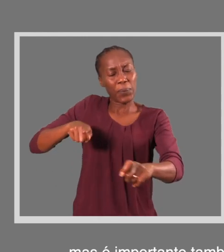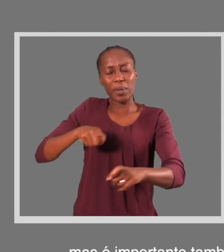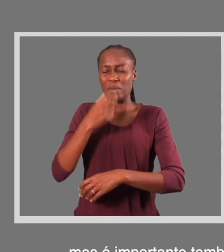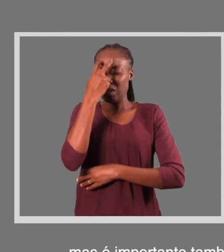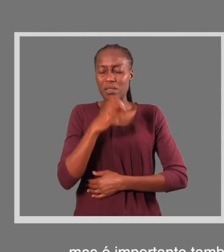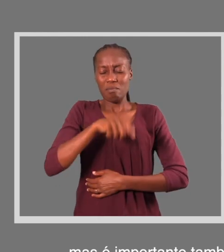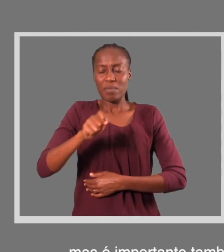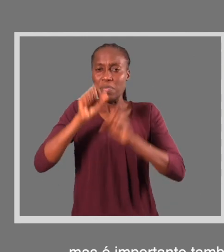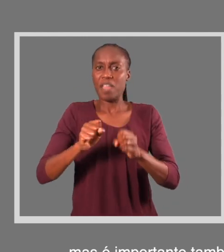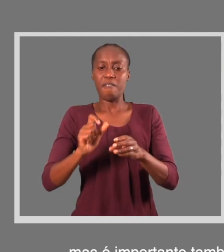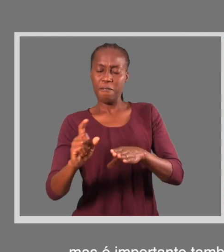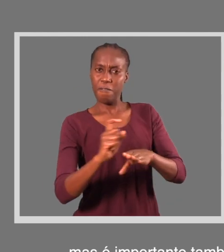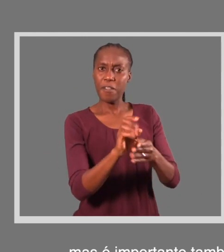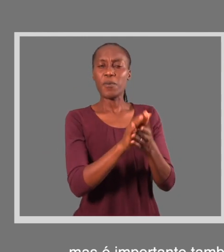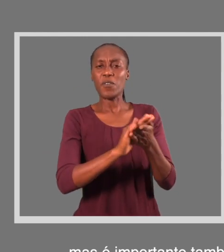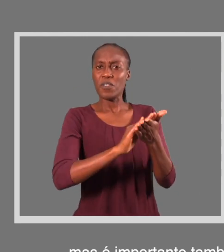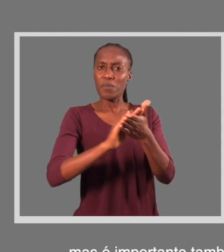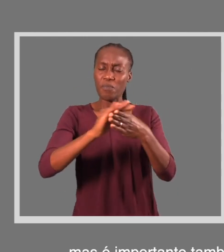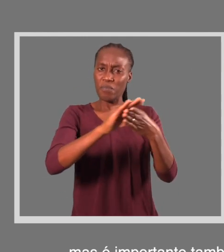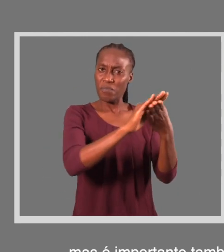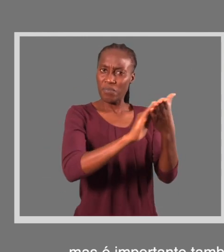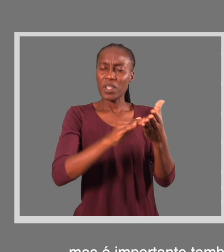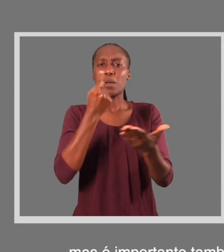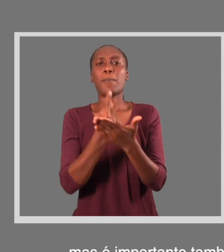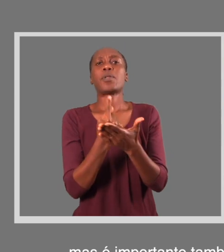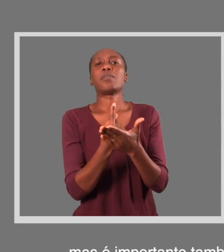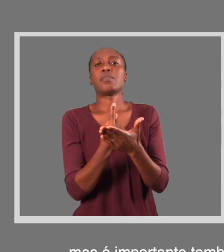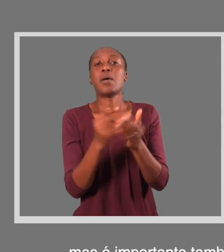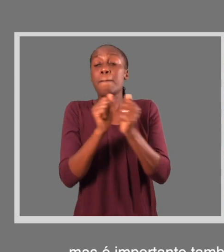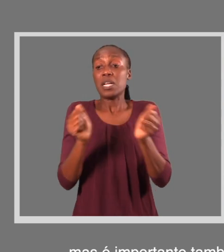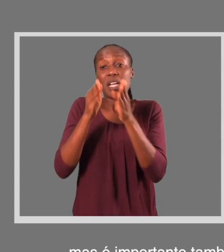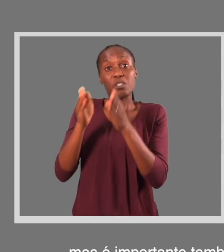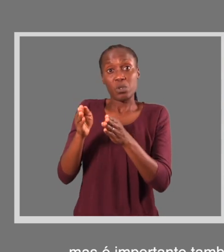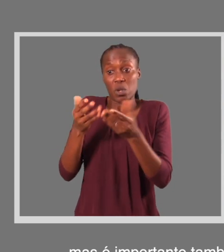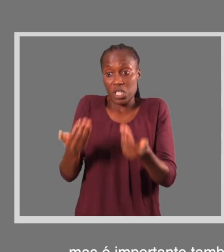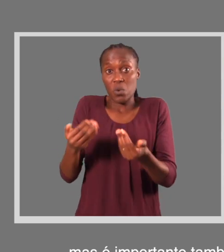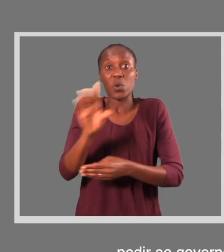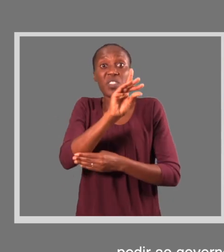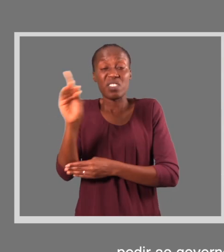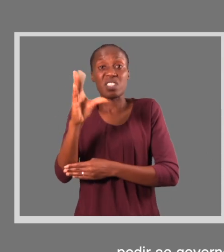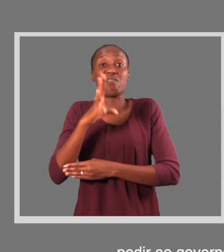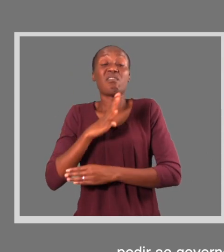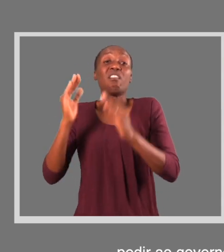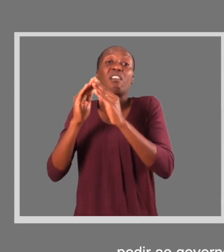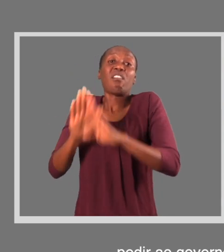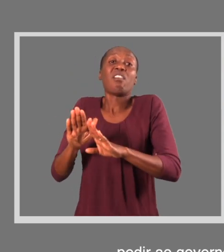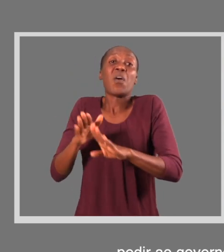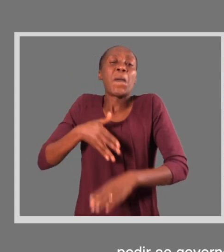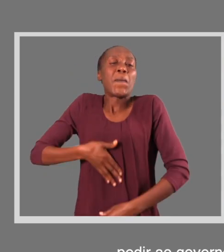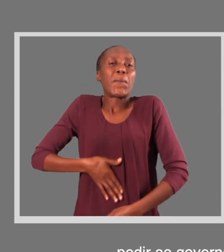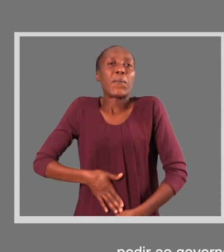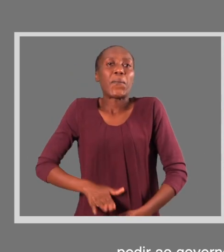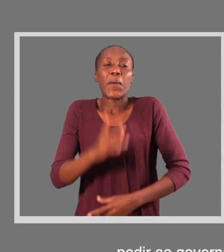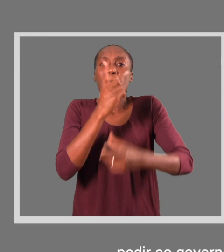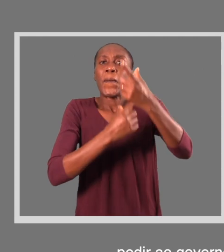porque as pessoas com deficiência, neste momento, estão em casa, estão com fome, não conseguem sair, pedir ao governo para ser